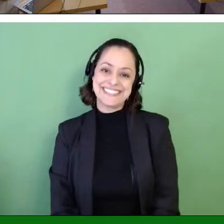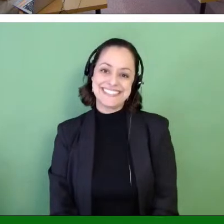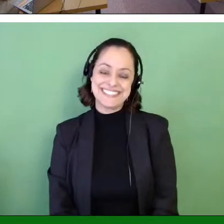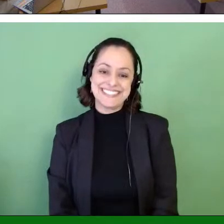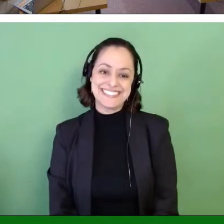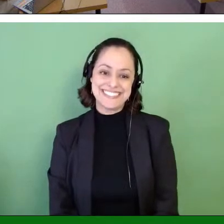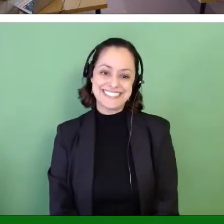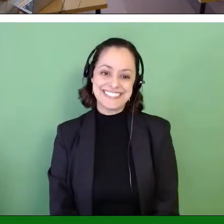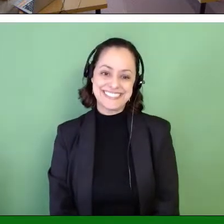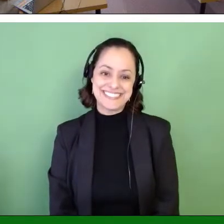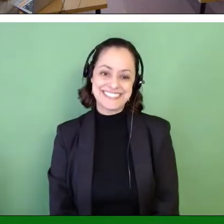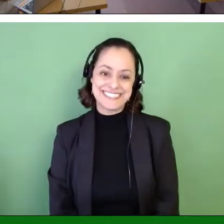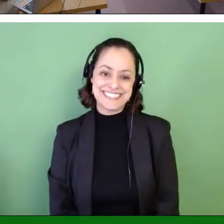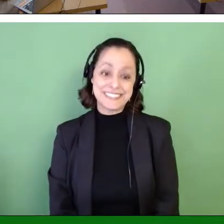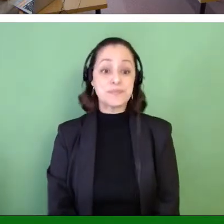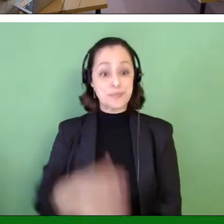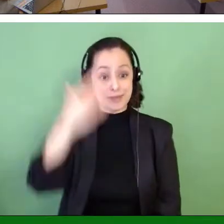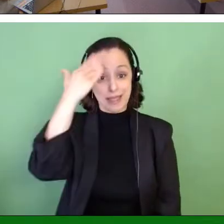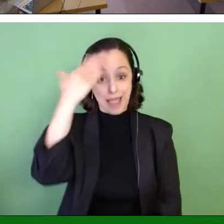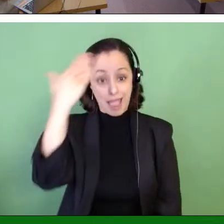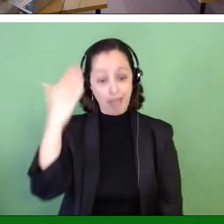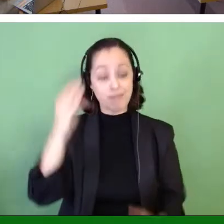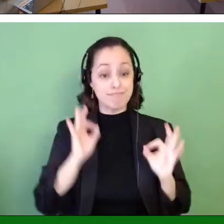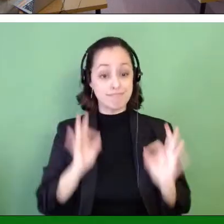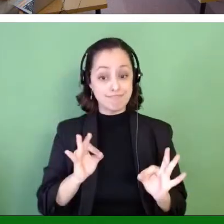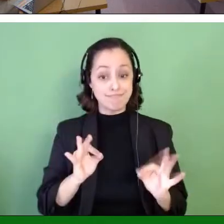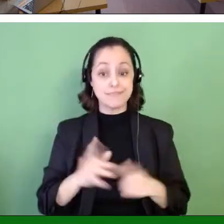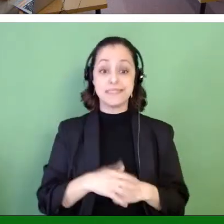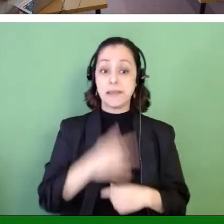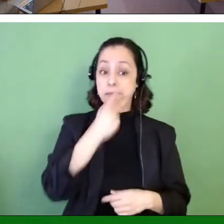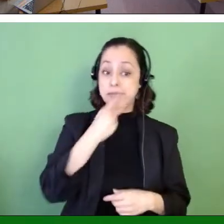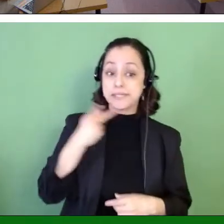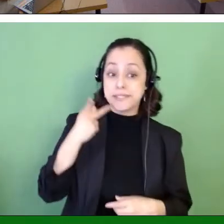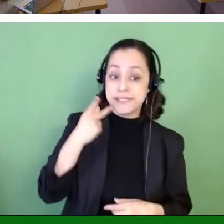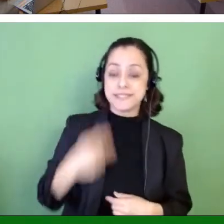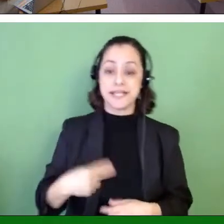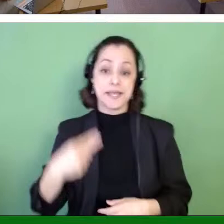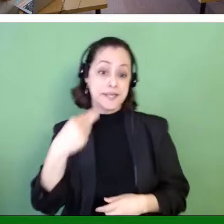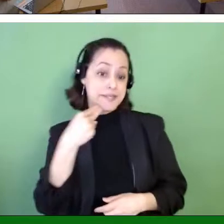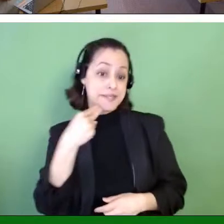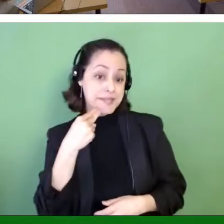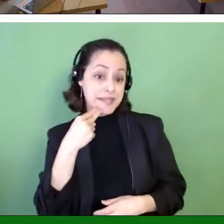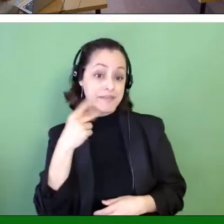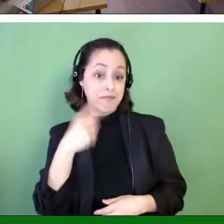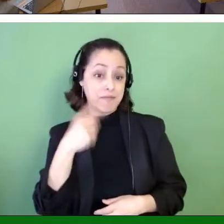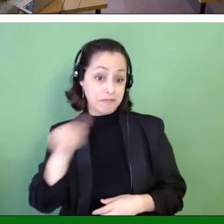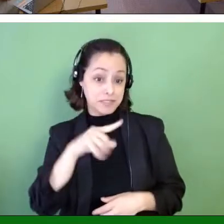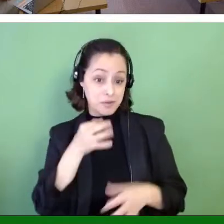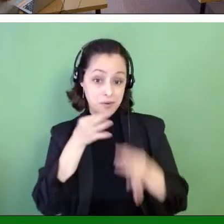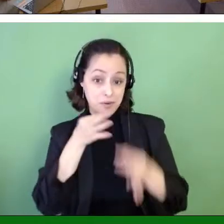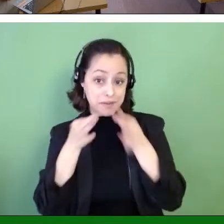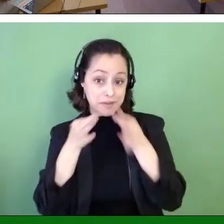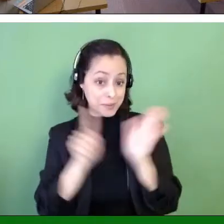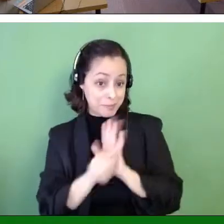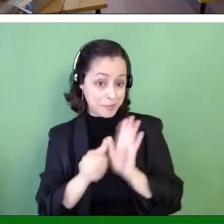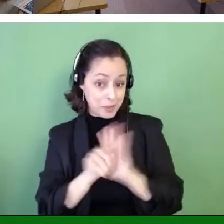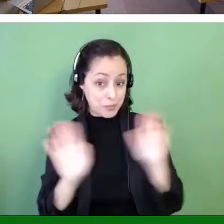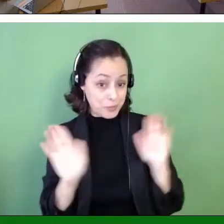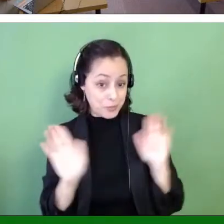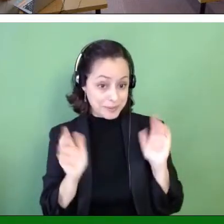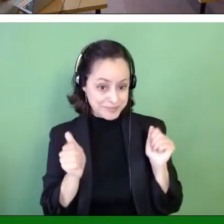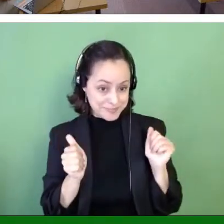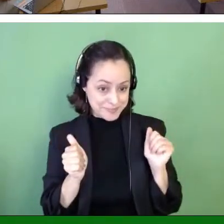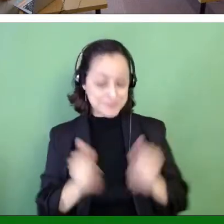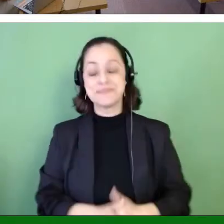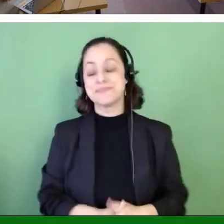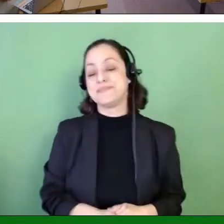Eu agradeço muito. Eu não sei, Patrícia Neiva, se tem algum comentário, alguma pergunta. Tudo ótimo.